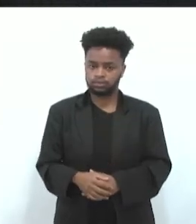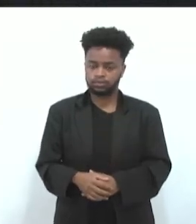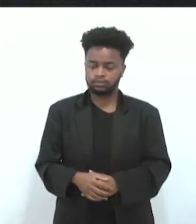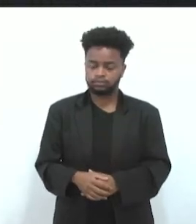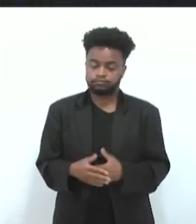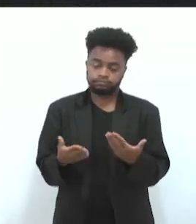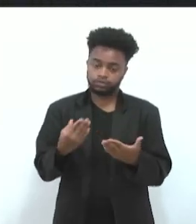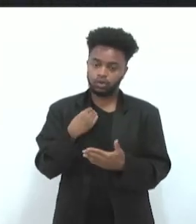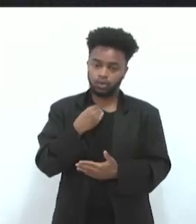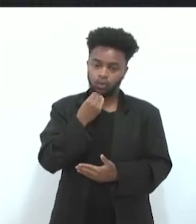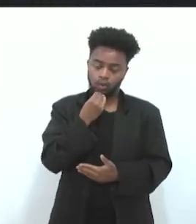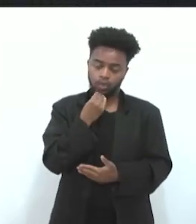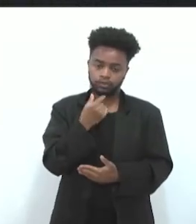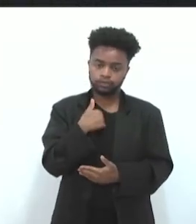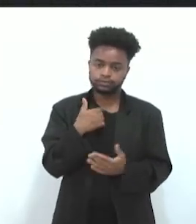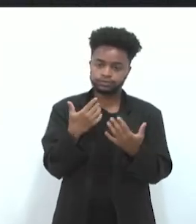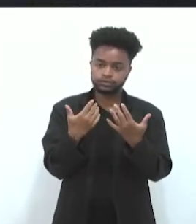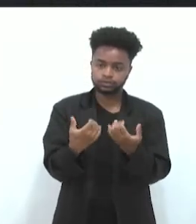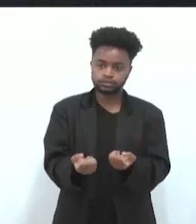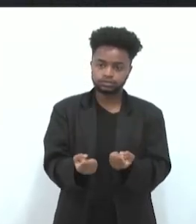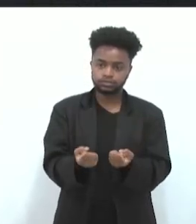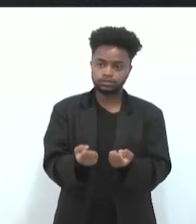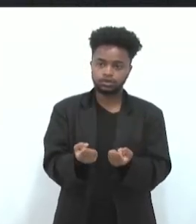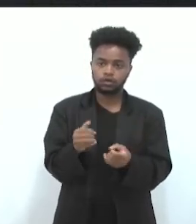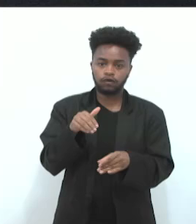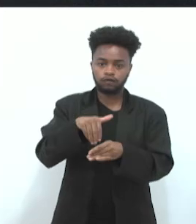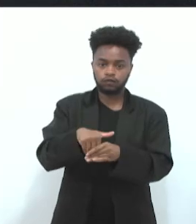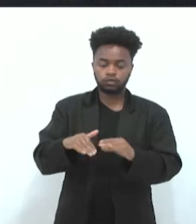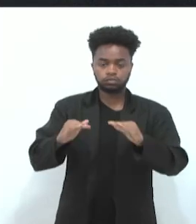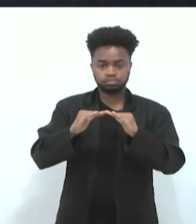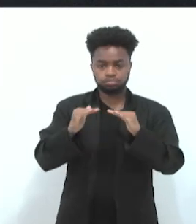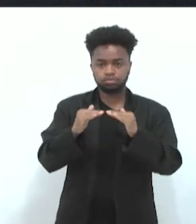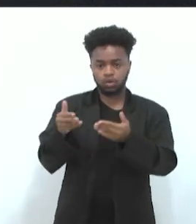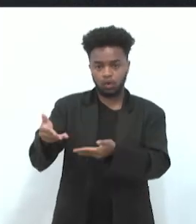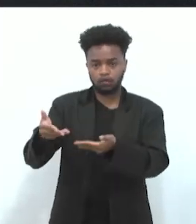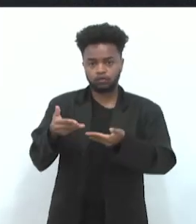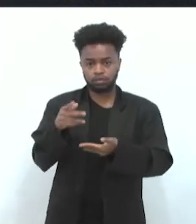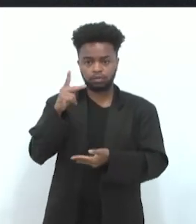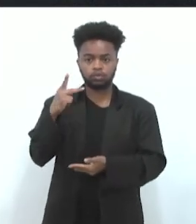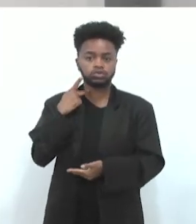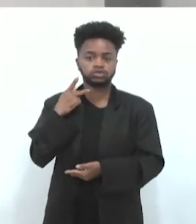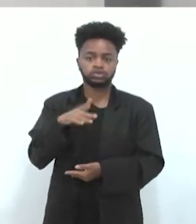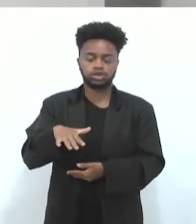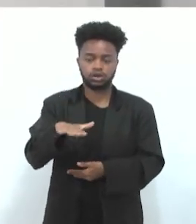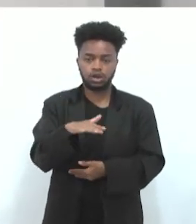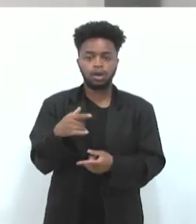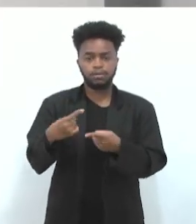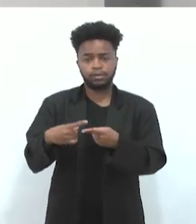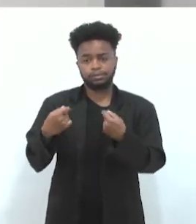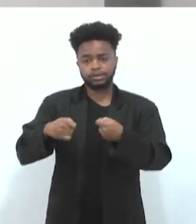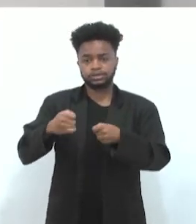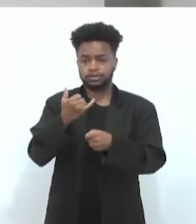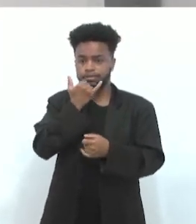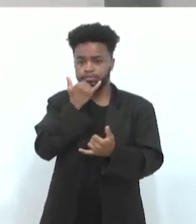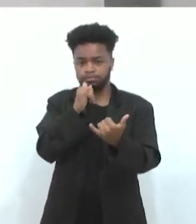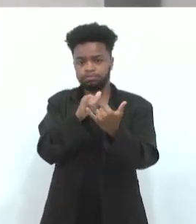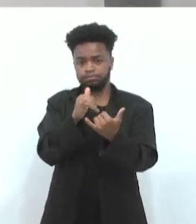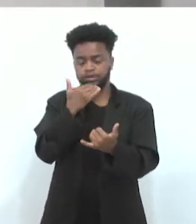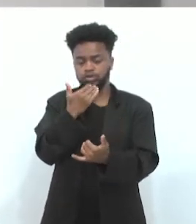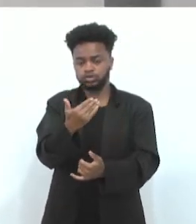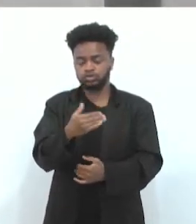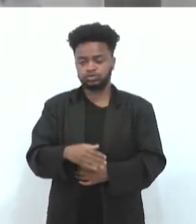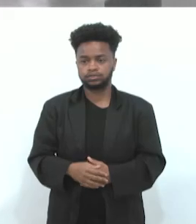óbvio, aceito e voto favoravelmente à ideia de chamá-lo aqui, o Procurador-Geral do Estado, que nos deve desculpa, mas